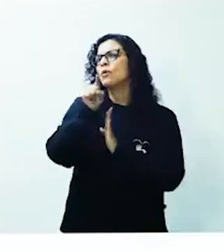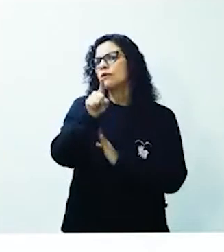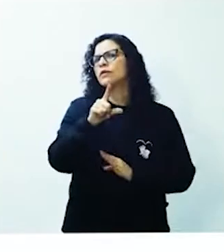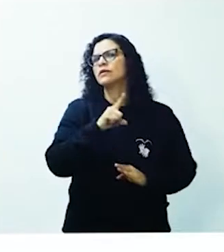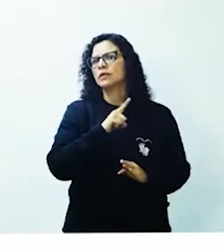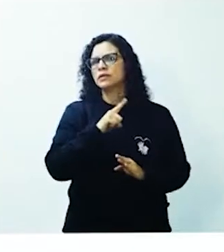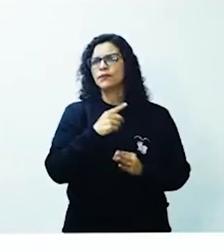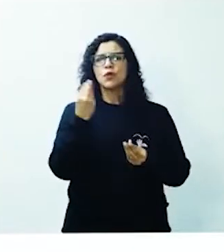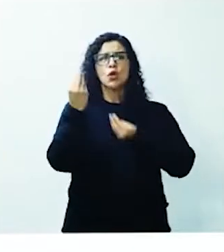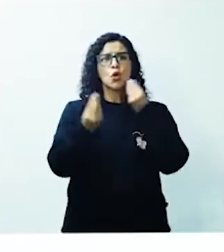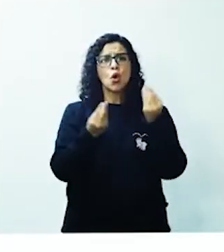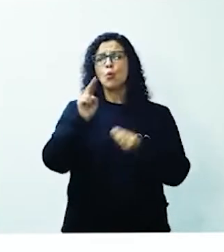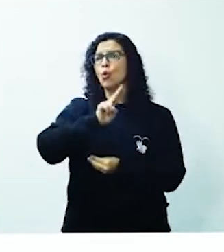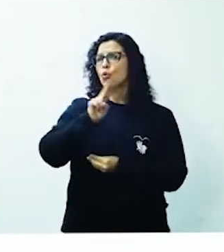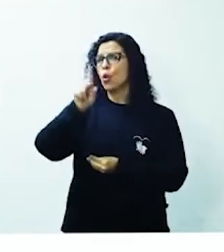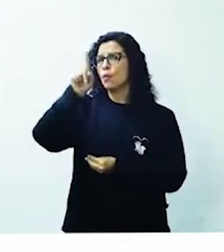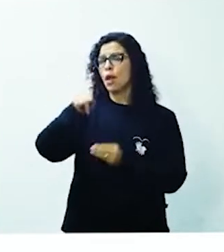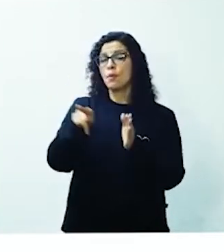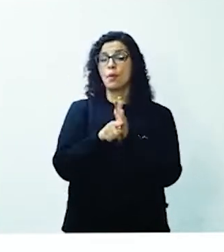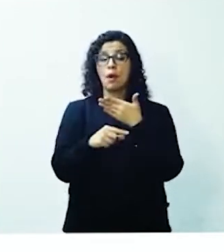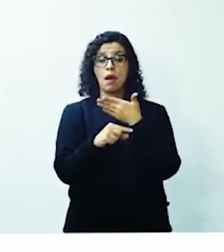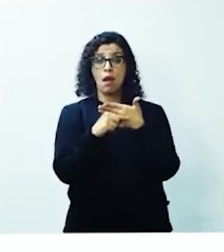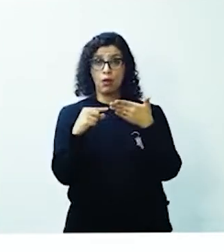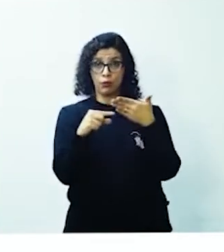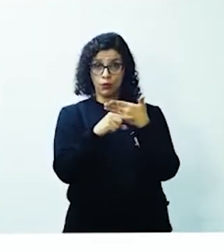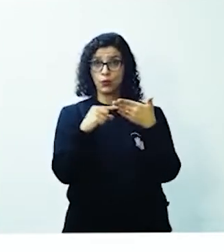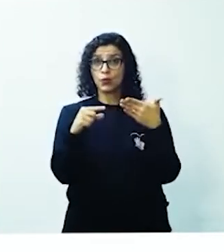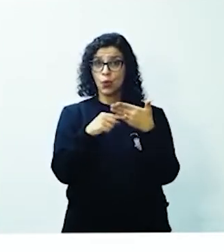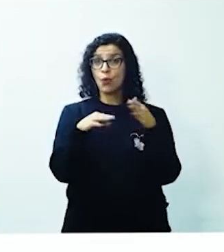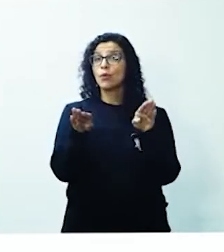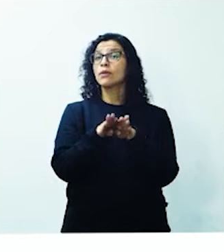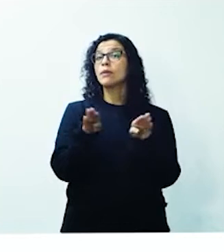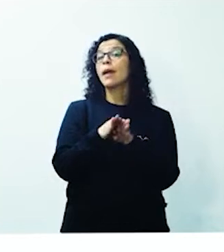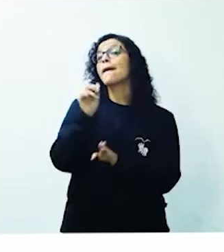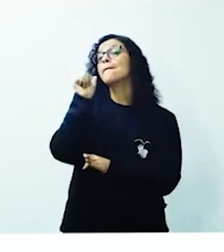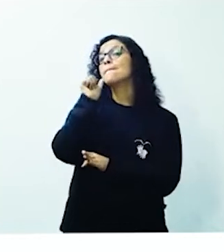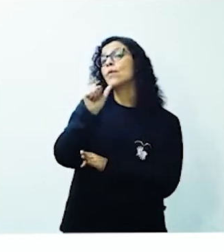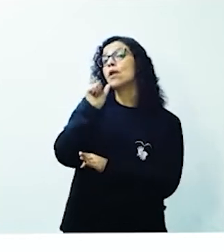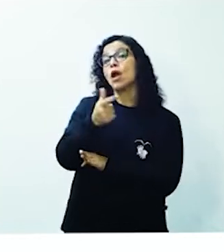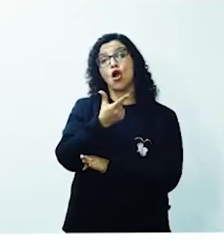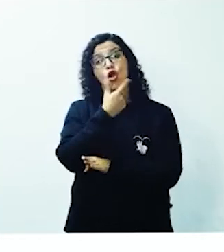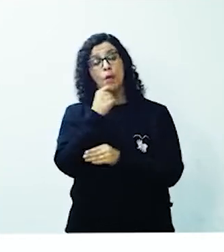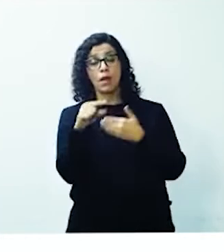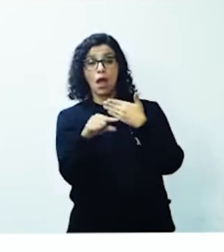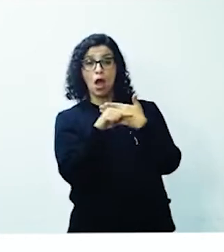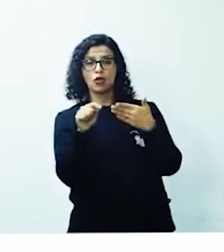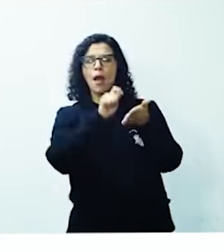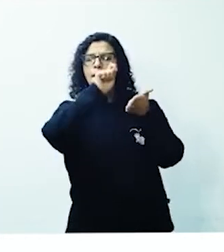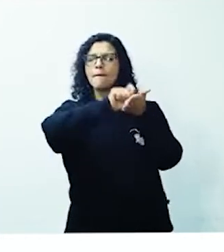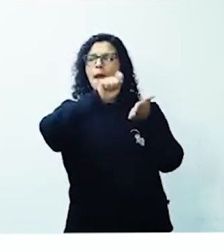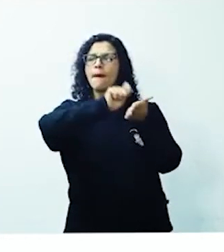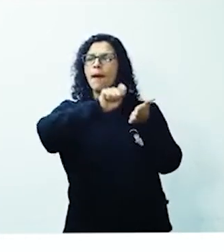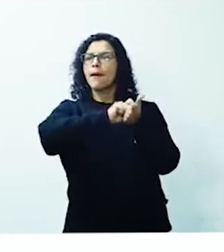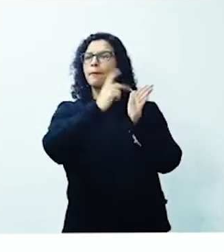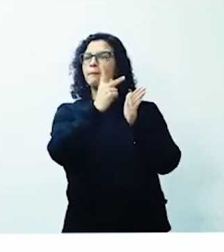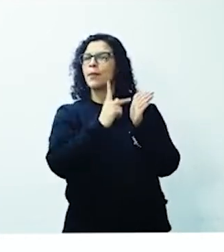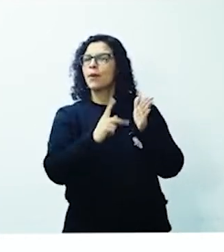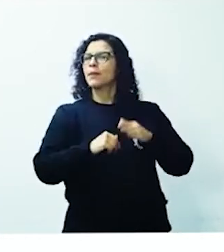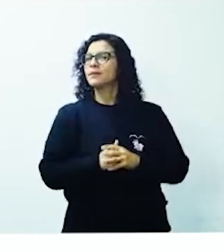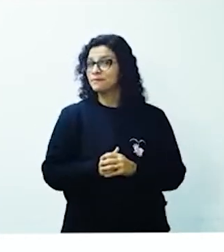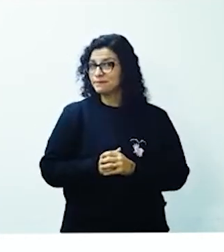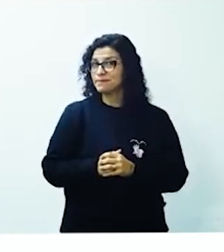vocês. Como são chamados os autores e autoras que se dedicam à escrita de